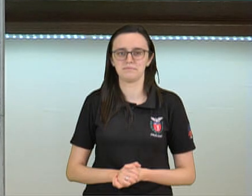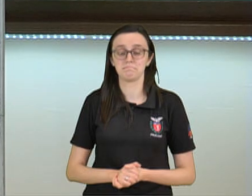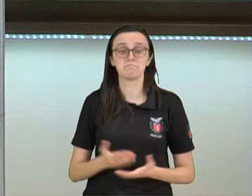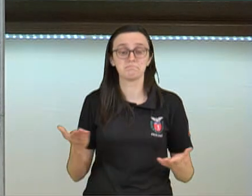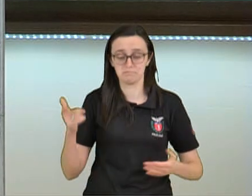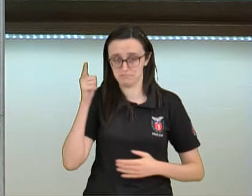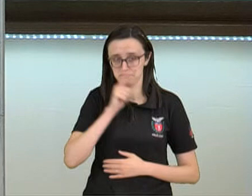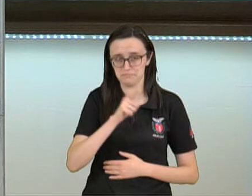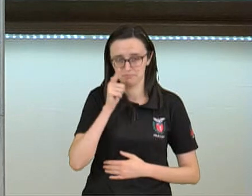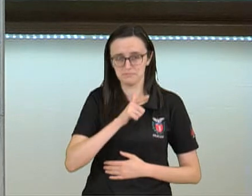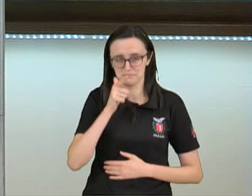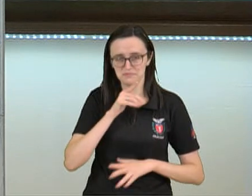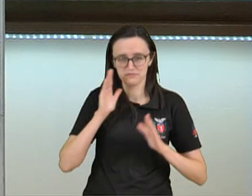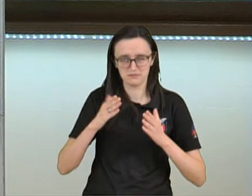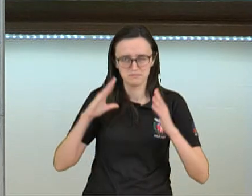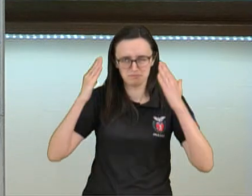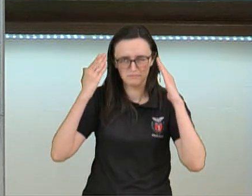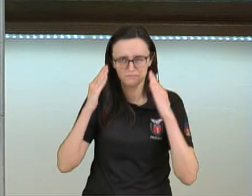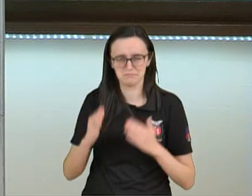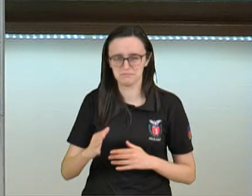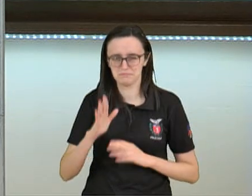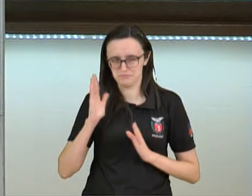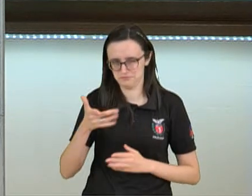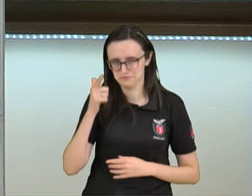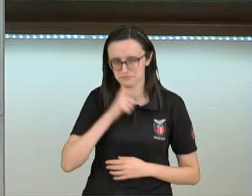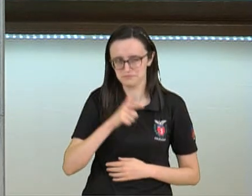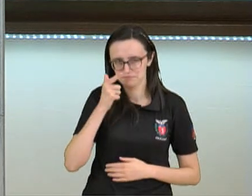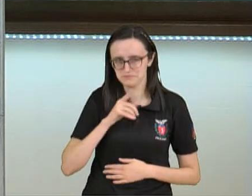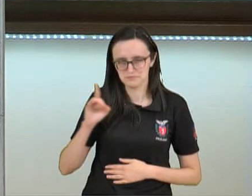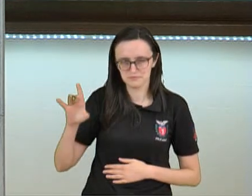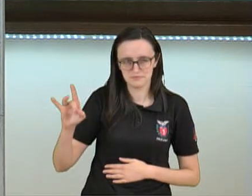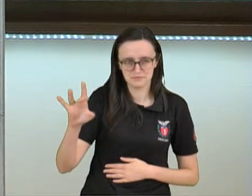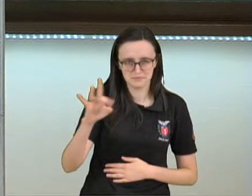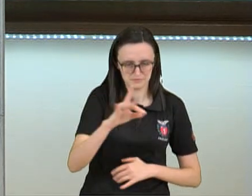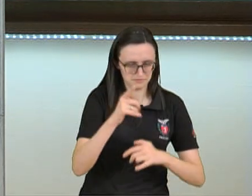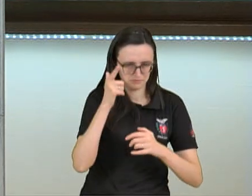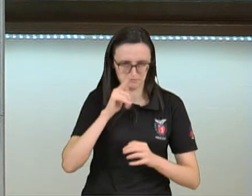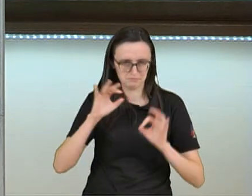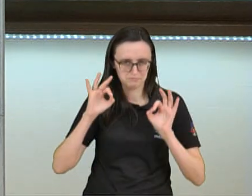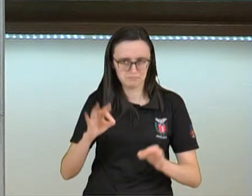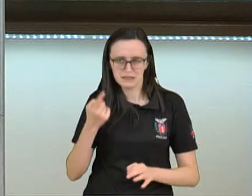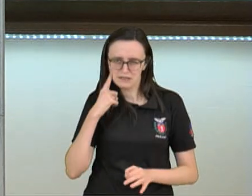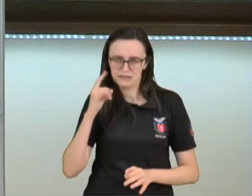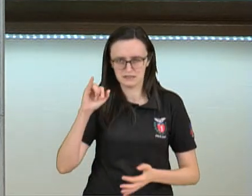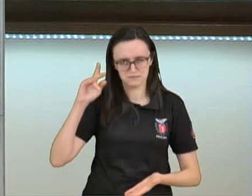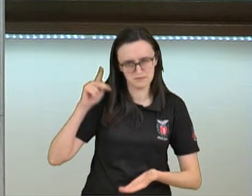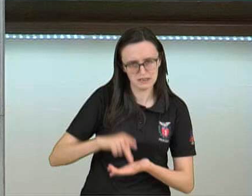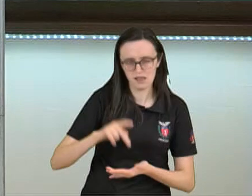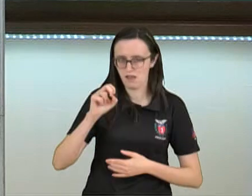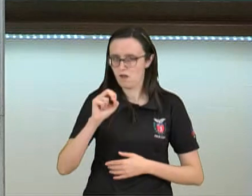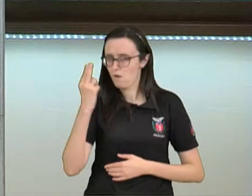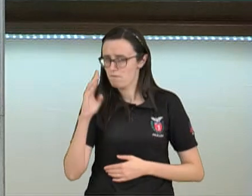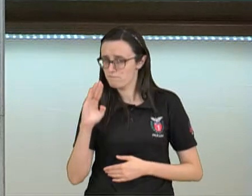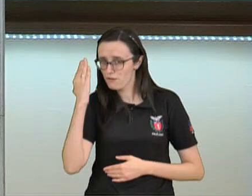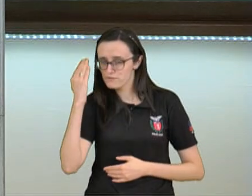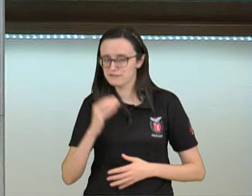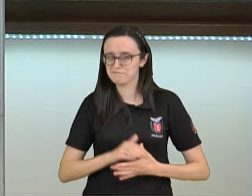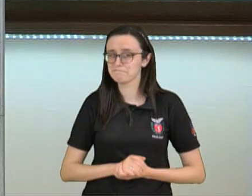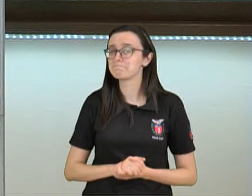E daí, conseguiu dar uma analisada em cada situação, em cada afirmação ali para ver se ela é verdadeira ou se ela é